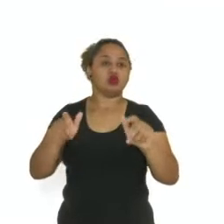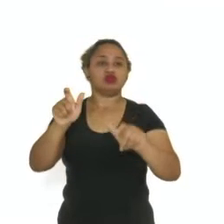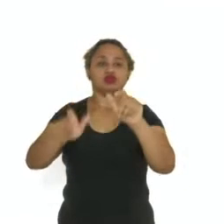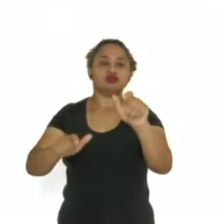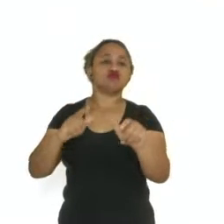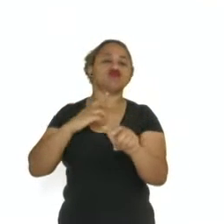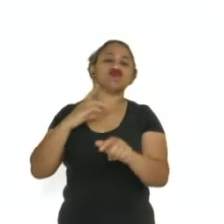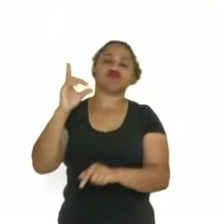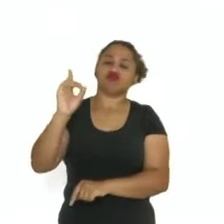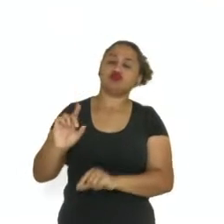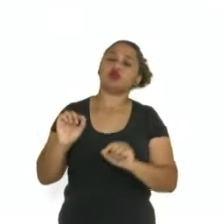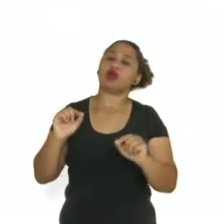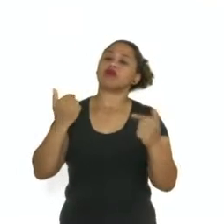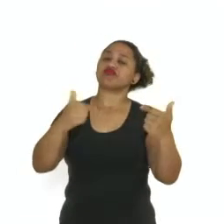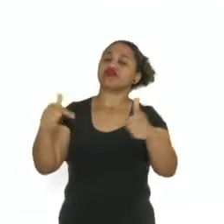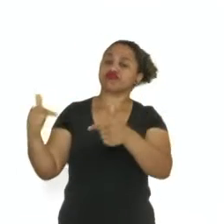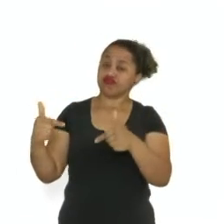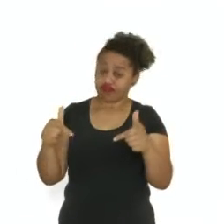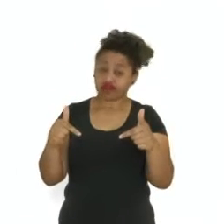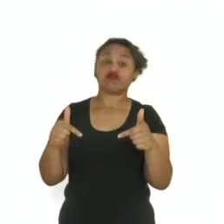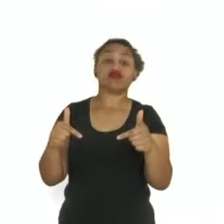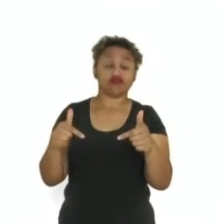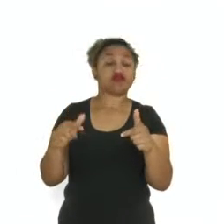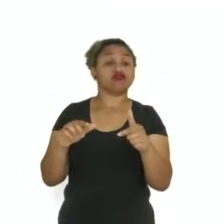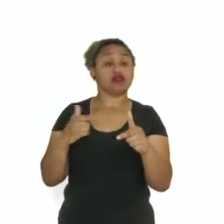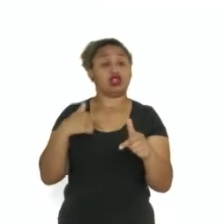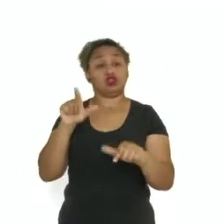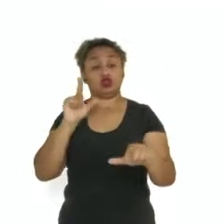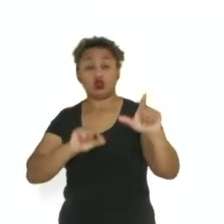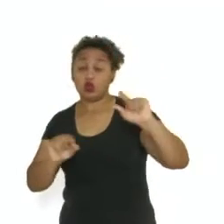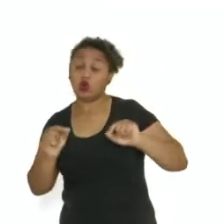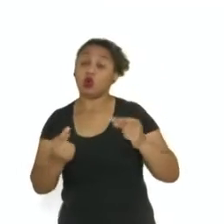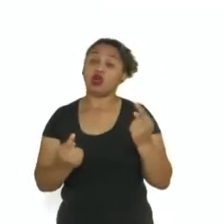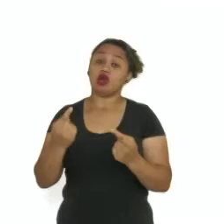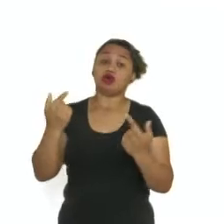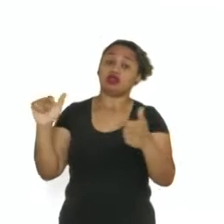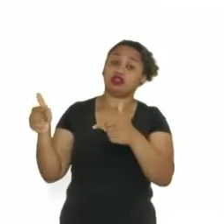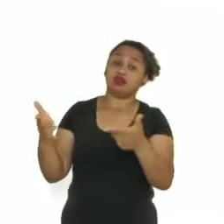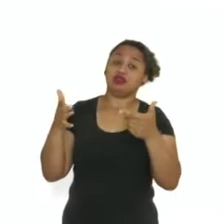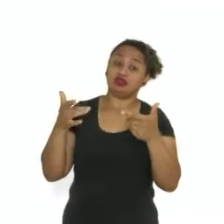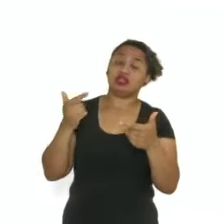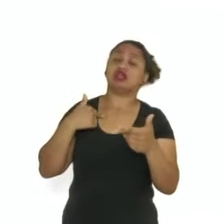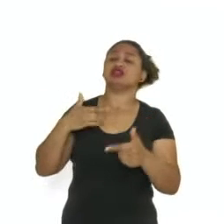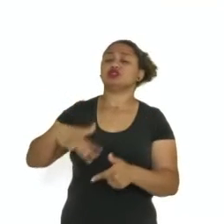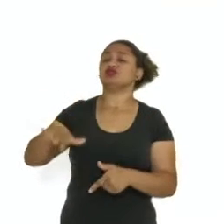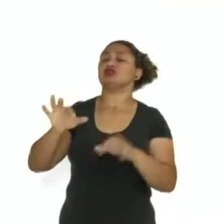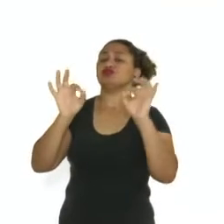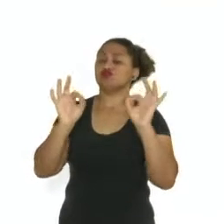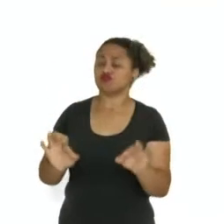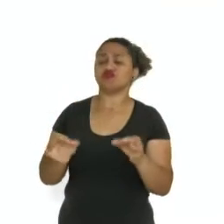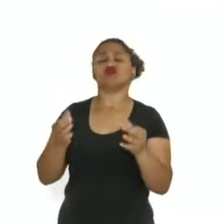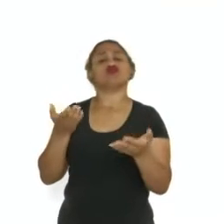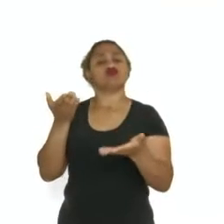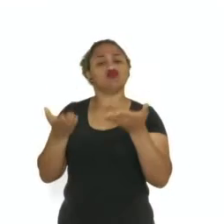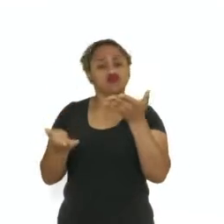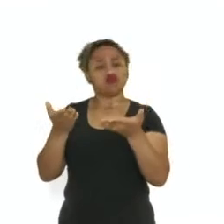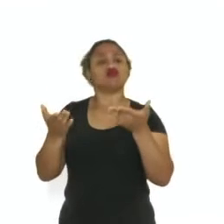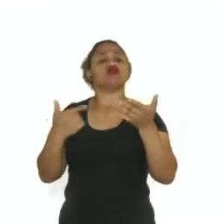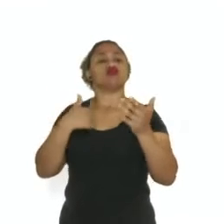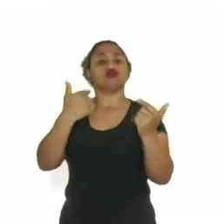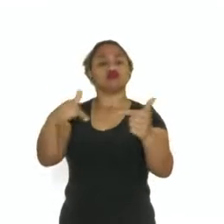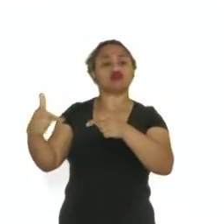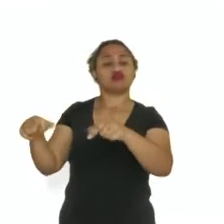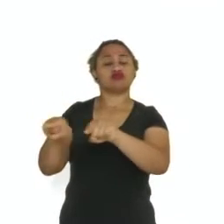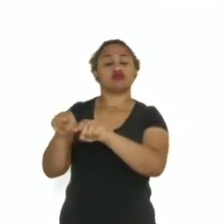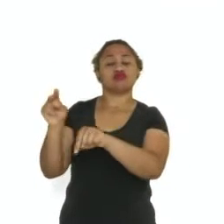tem direito ao trabalho, à livre escolha de emprego, a condições justas e favoráveis de trabalho e à